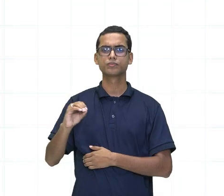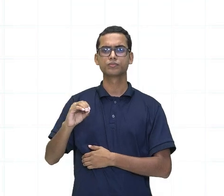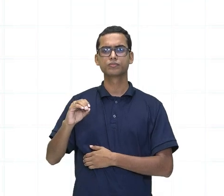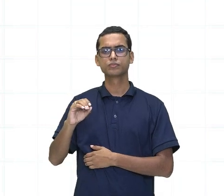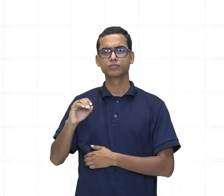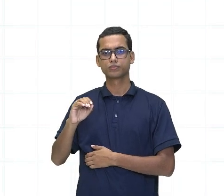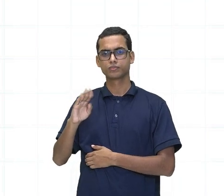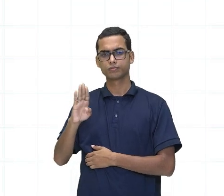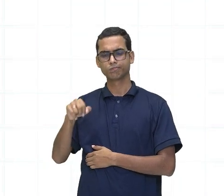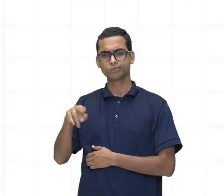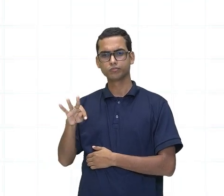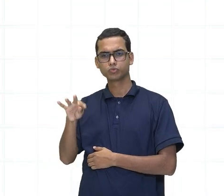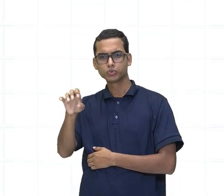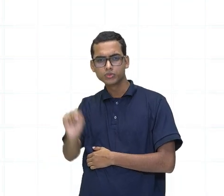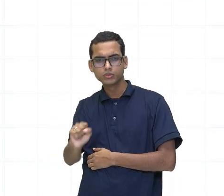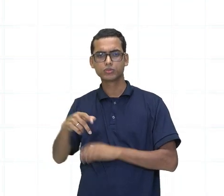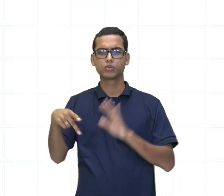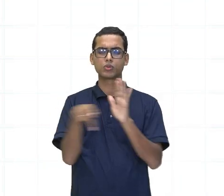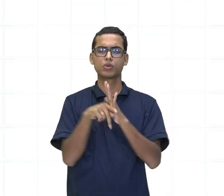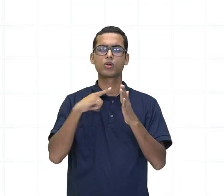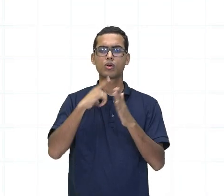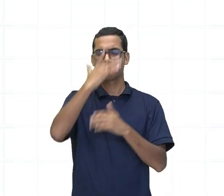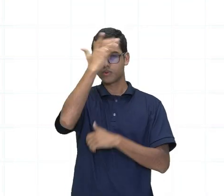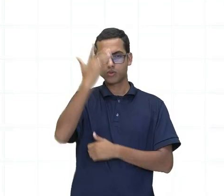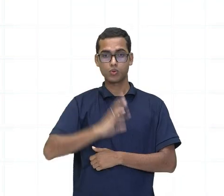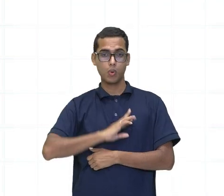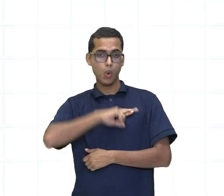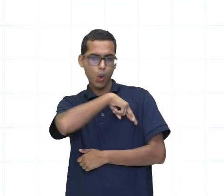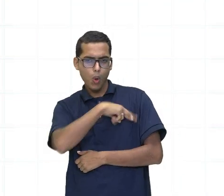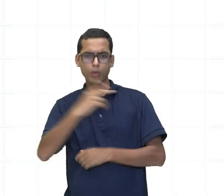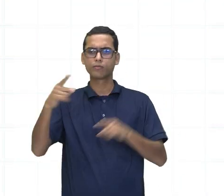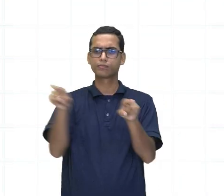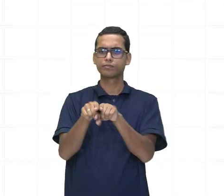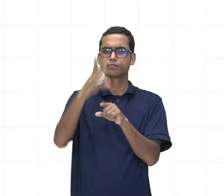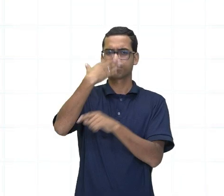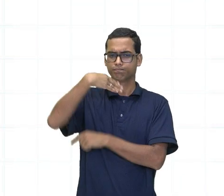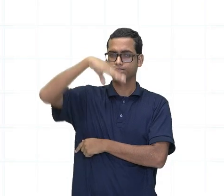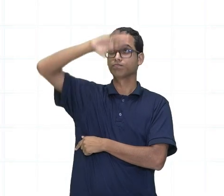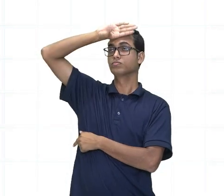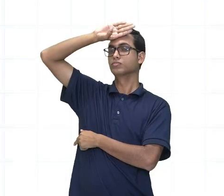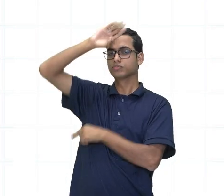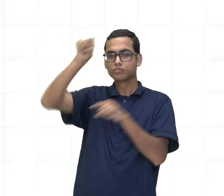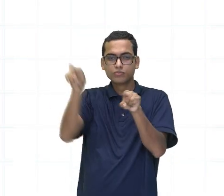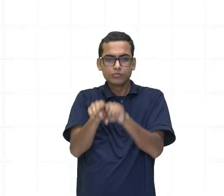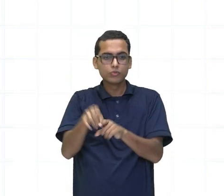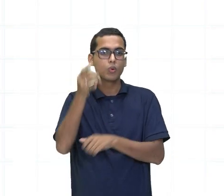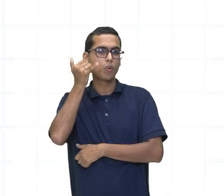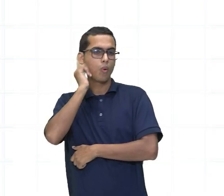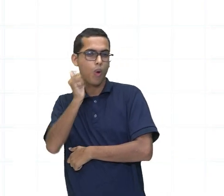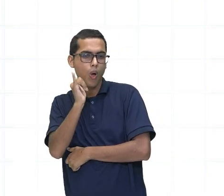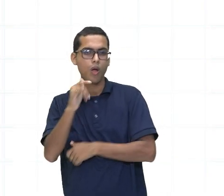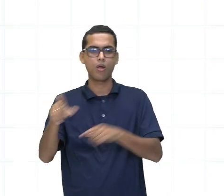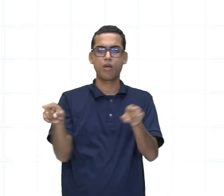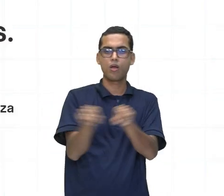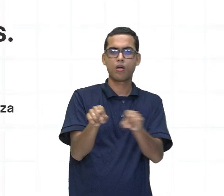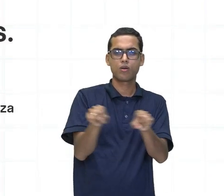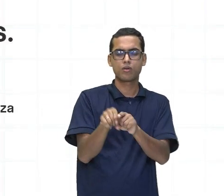é romancista, dramaturgo, ensaísta, contista e diretor de